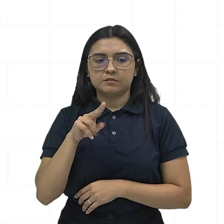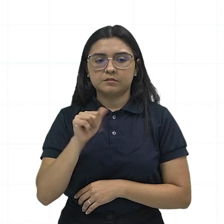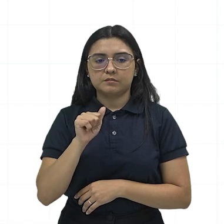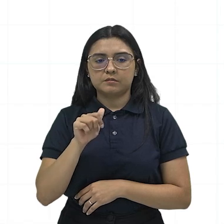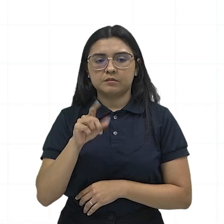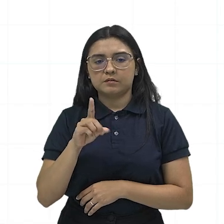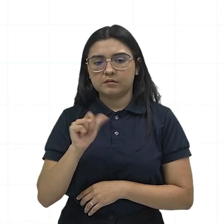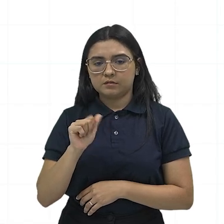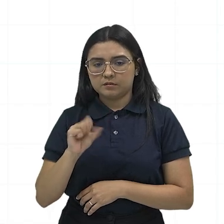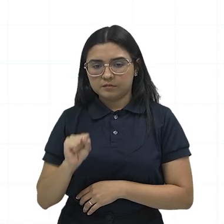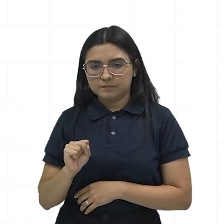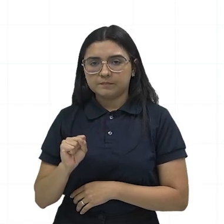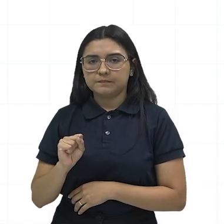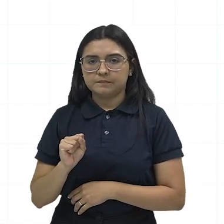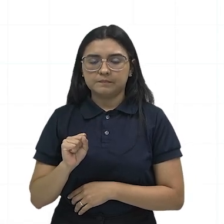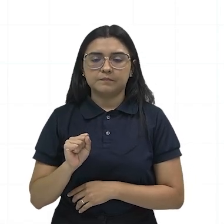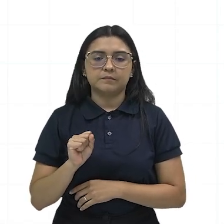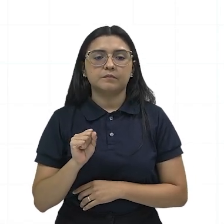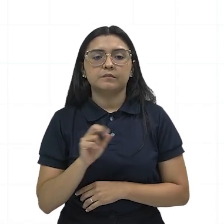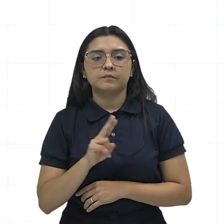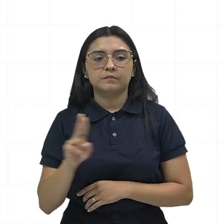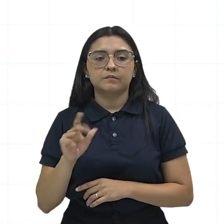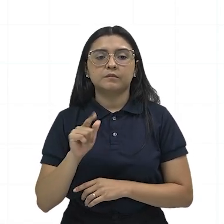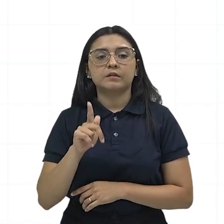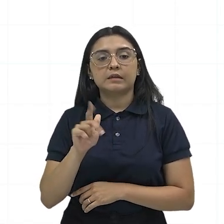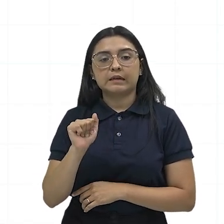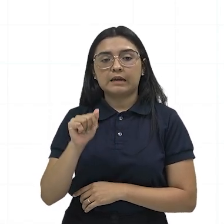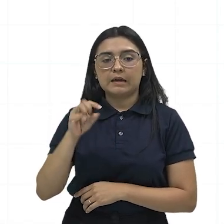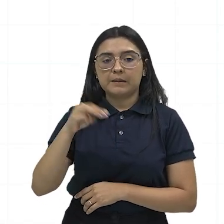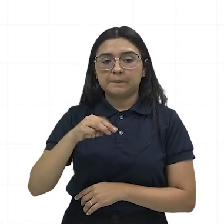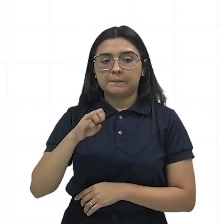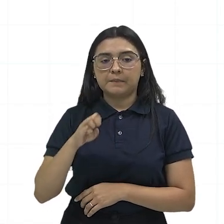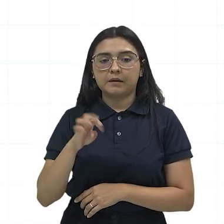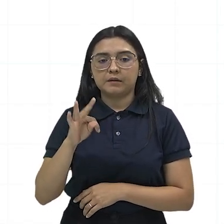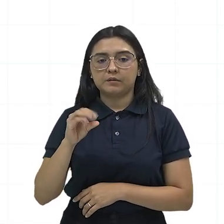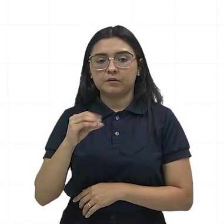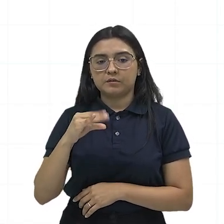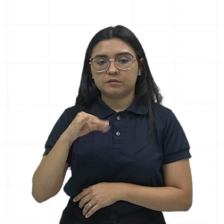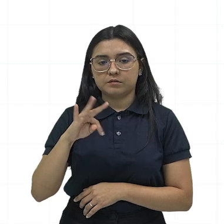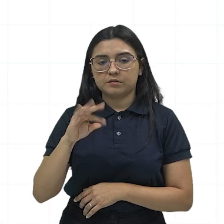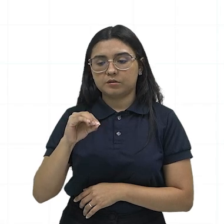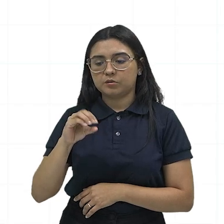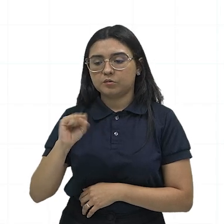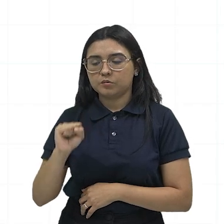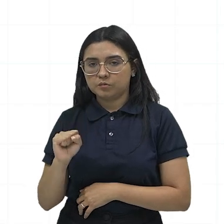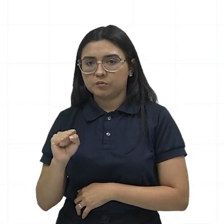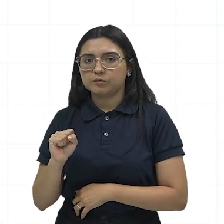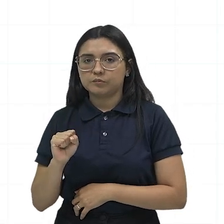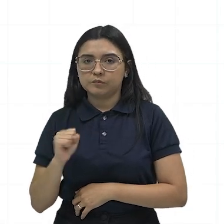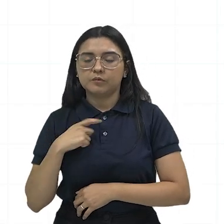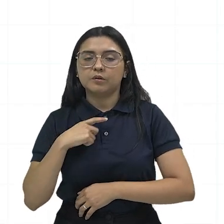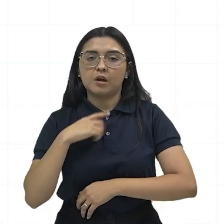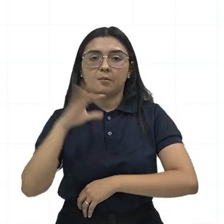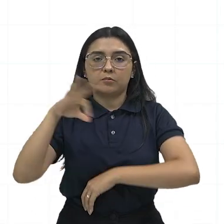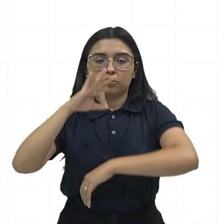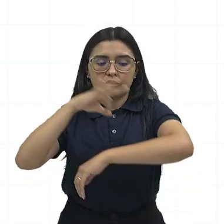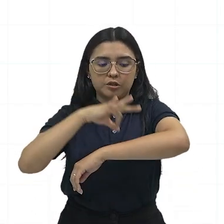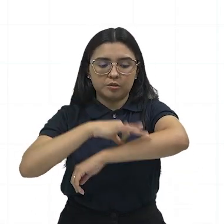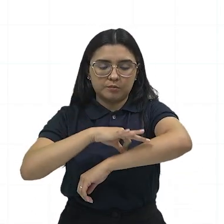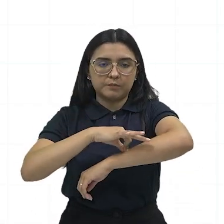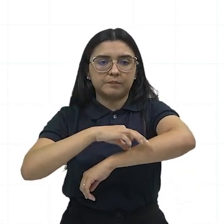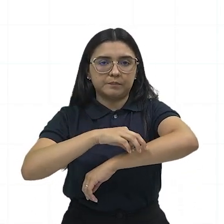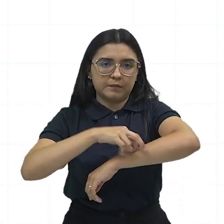Essas formas sexuadas a gente chama de gametócitos, que são ingeridas pelo mosquito quando este pica